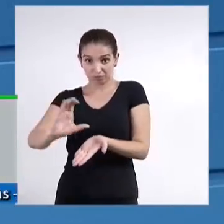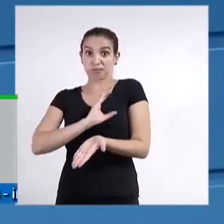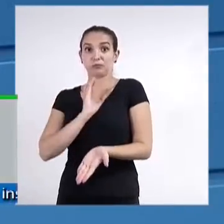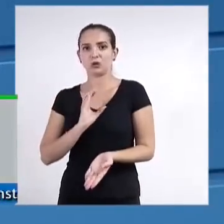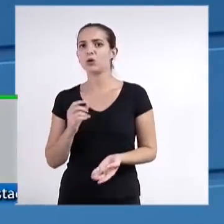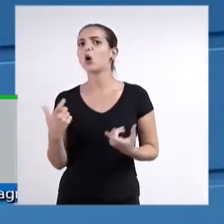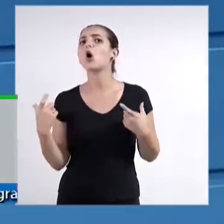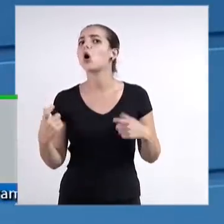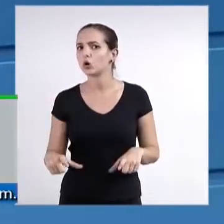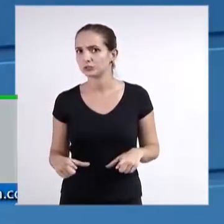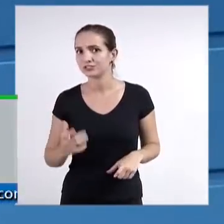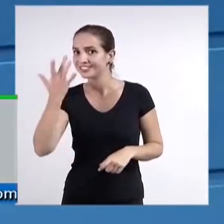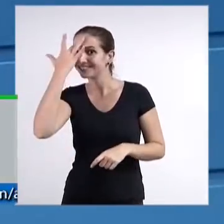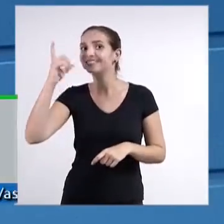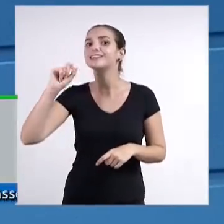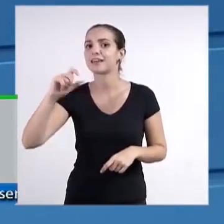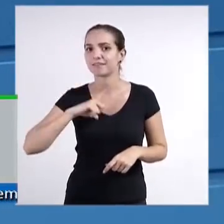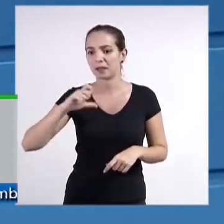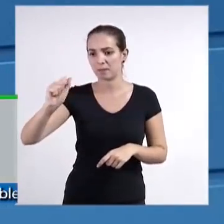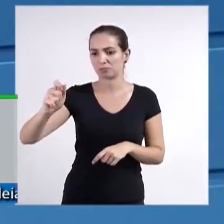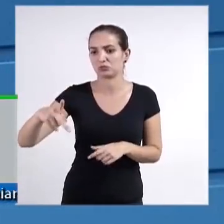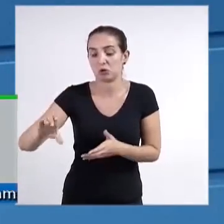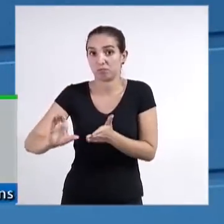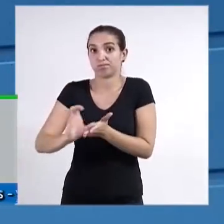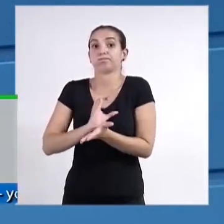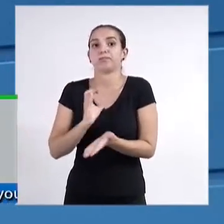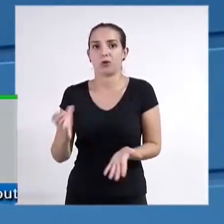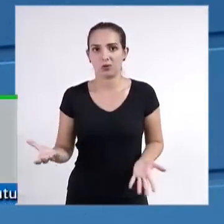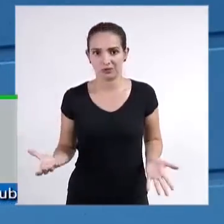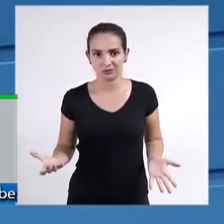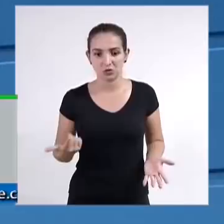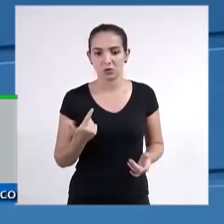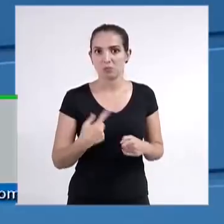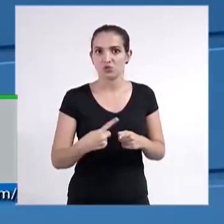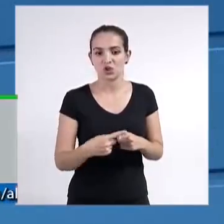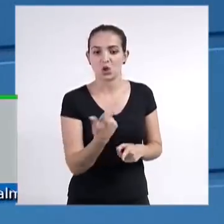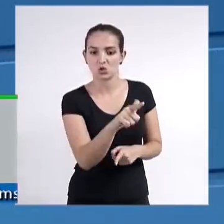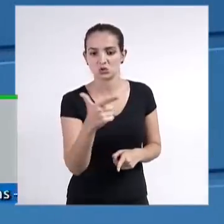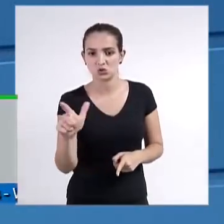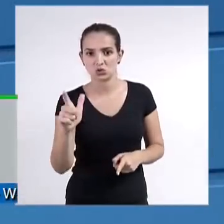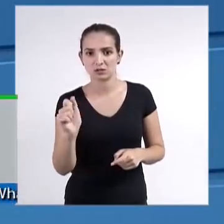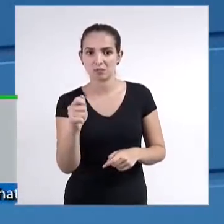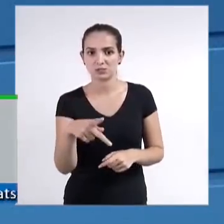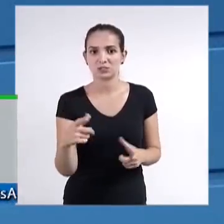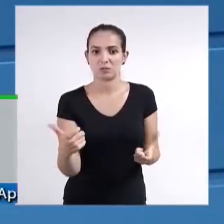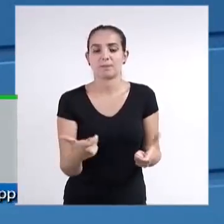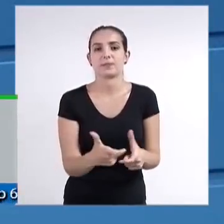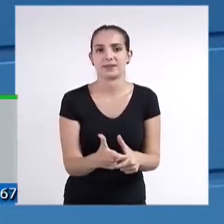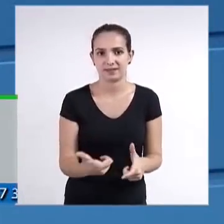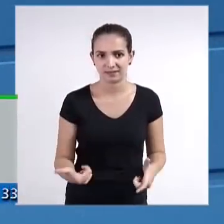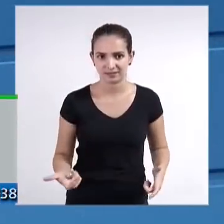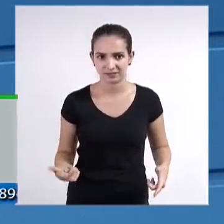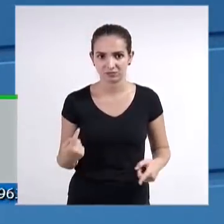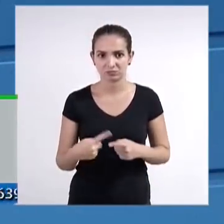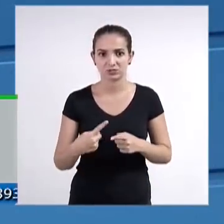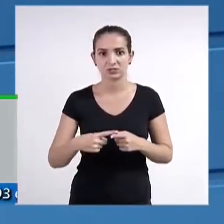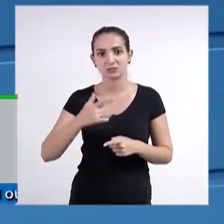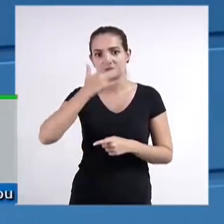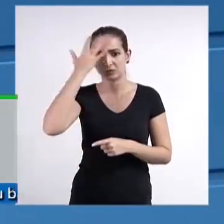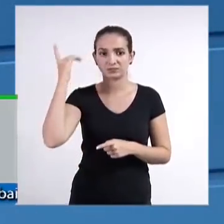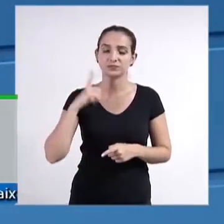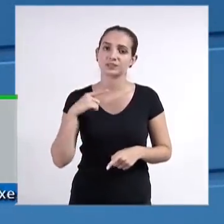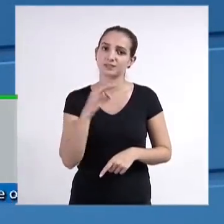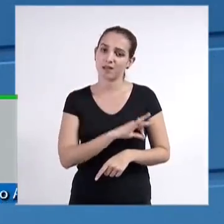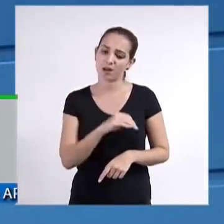chegamos, qual foi a causa? Ou quem foram os causadores disso? E não reputar a essas pessoas que trabalharam uma vida inteira e ganham